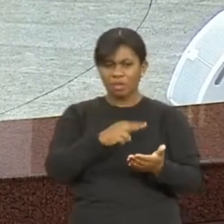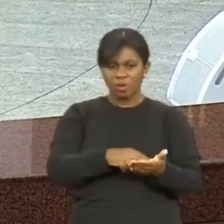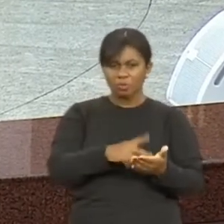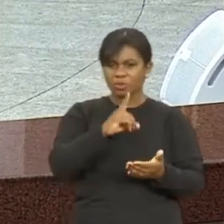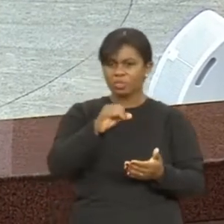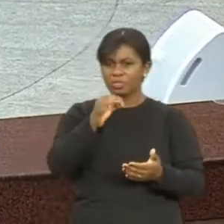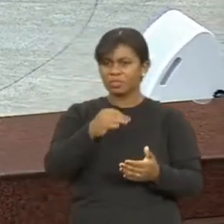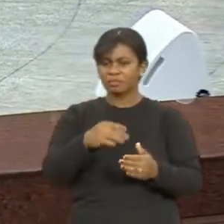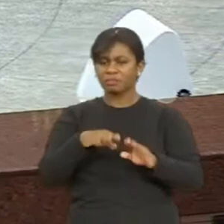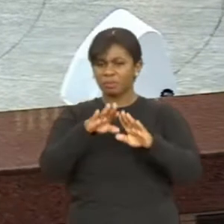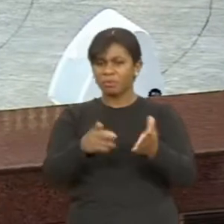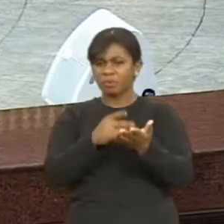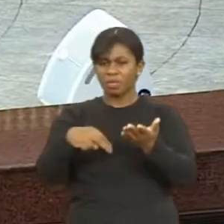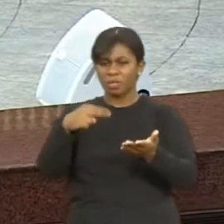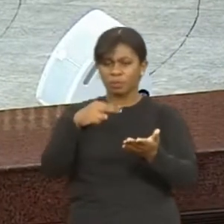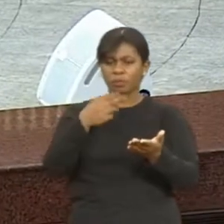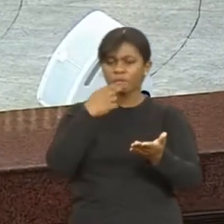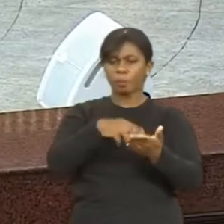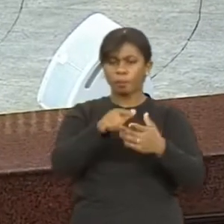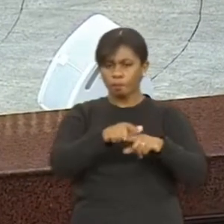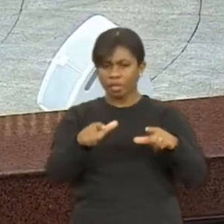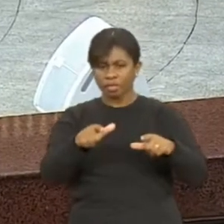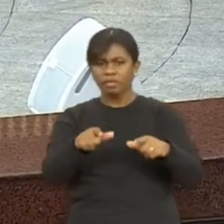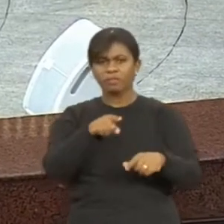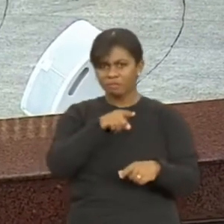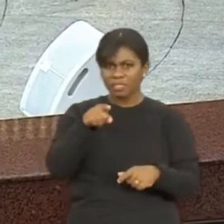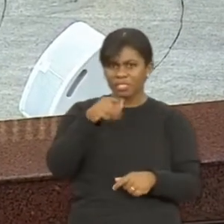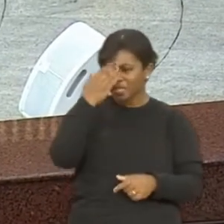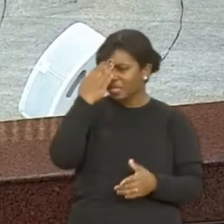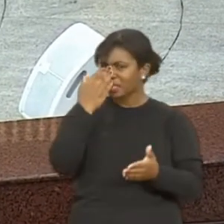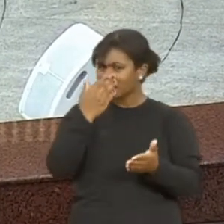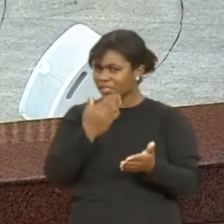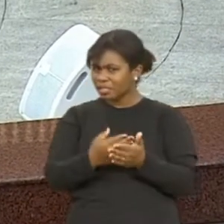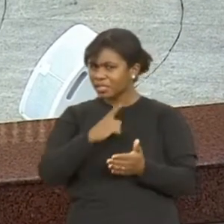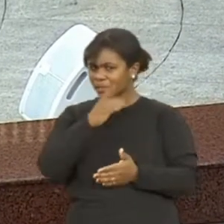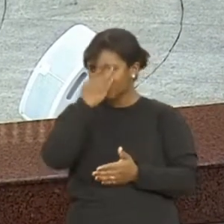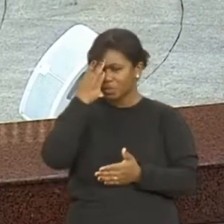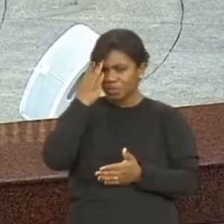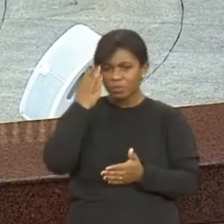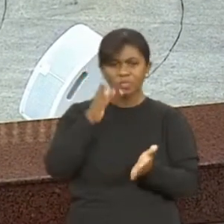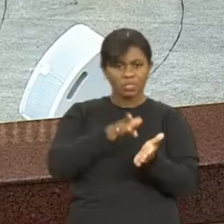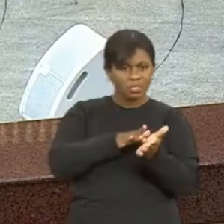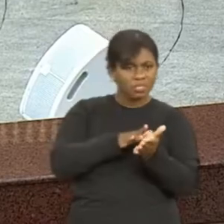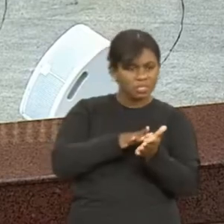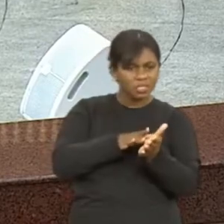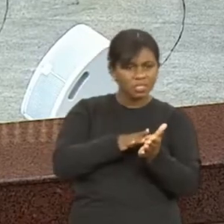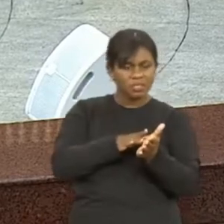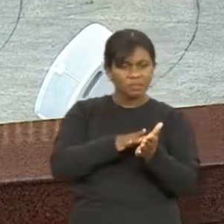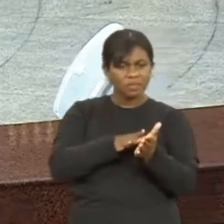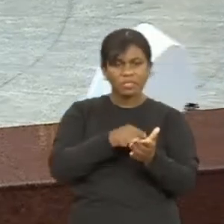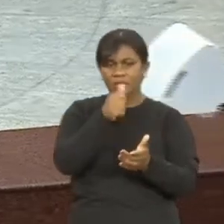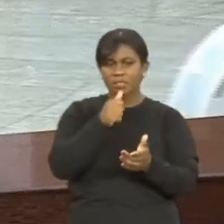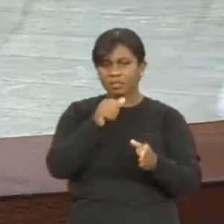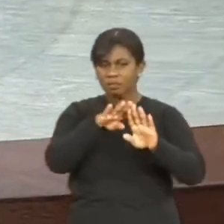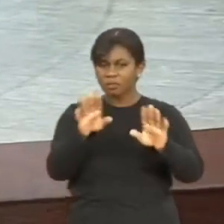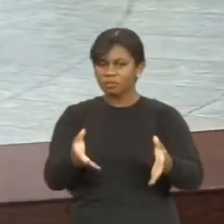Você acredita que tem gente que na fogueira santa finge estar sacrificando? Não é esse o propósito da fogueira